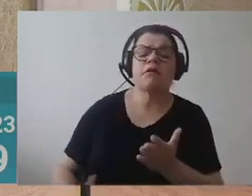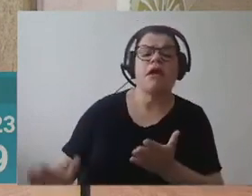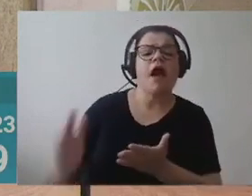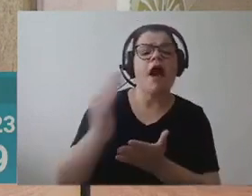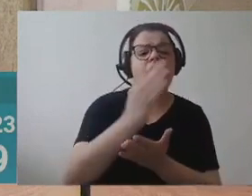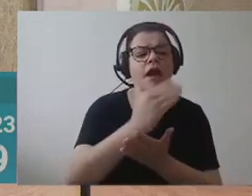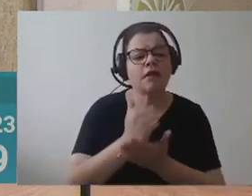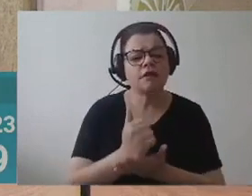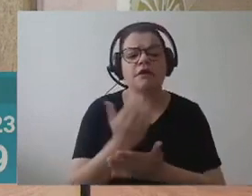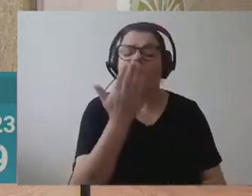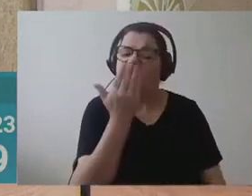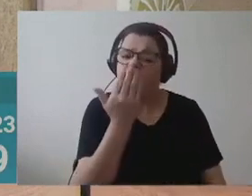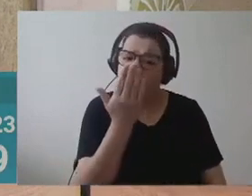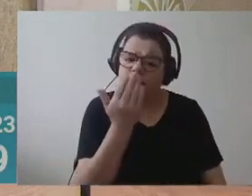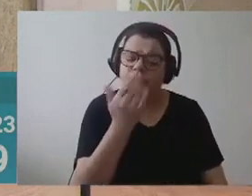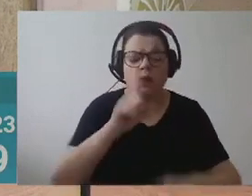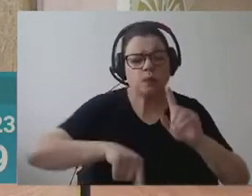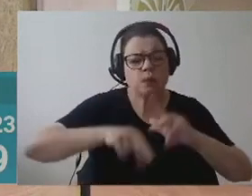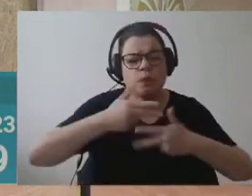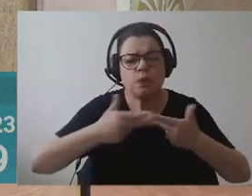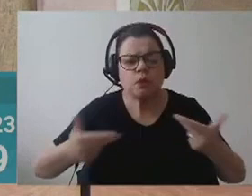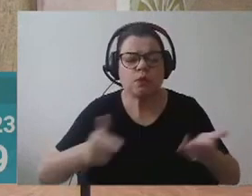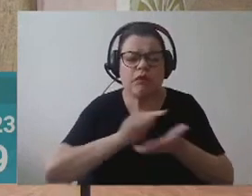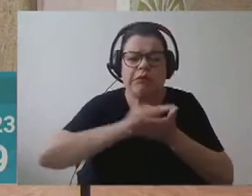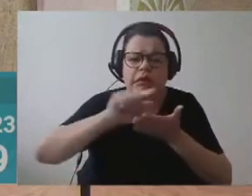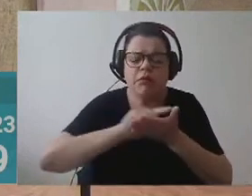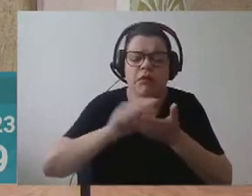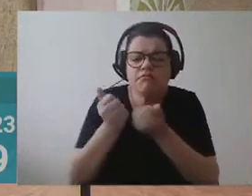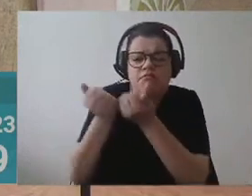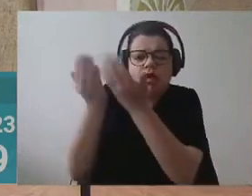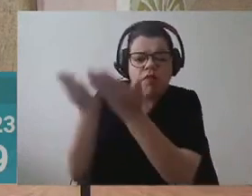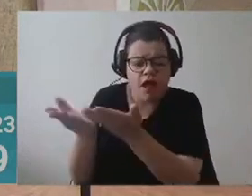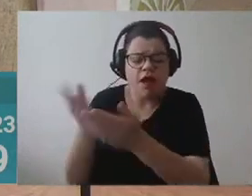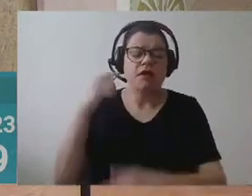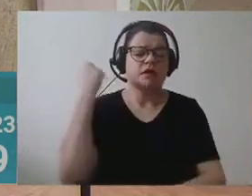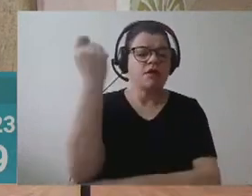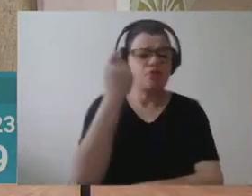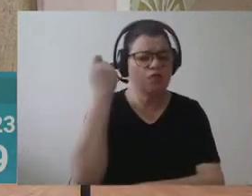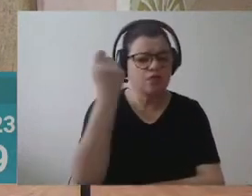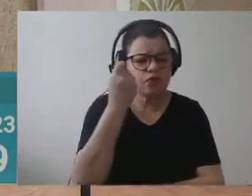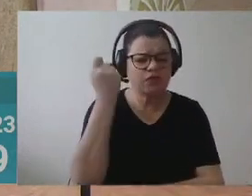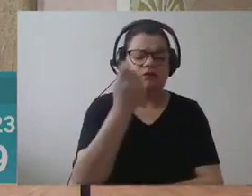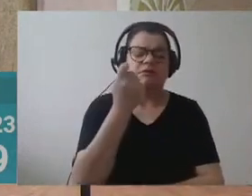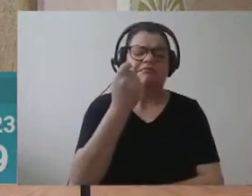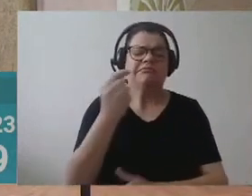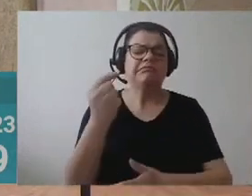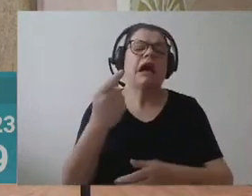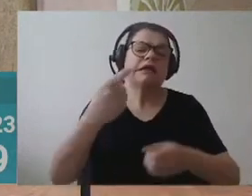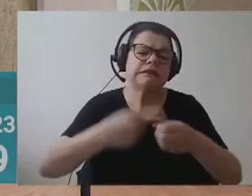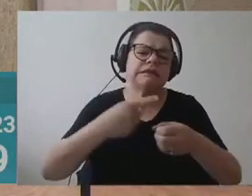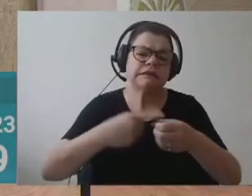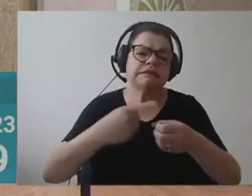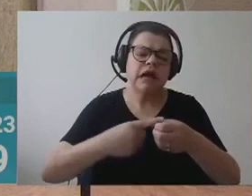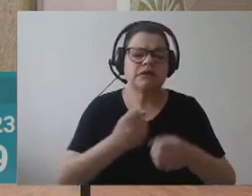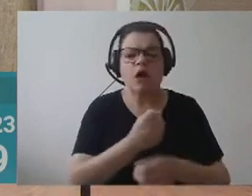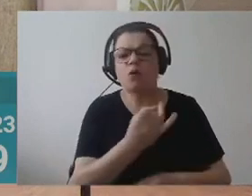encaminhe a cidade do Rio Grande, essas cidades, né? A cidade de Mussum, Roca Tales, São Sebastião do